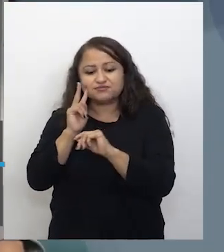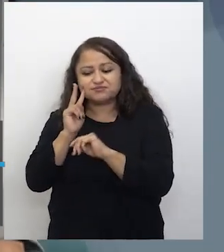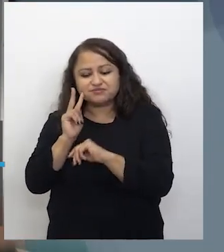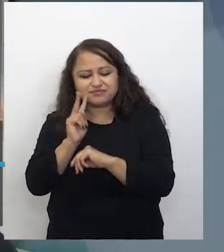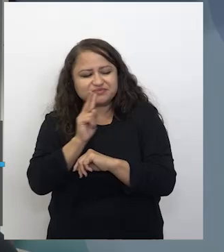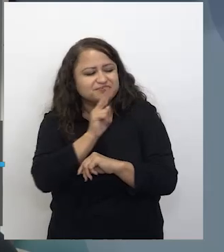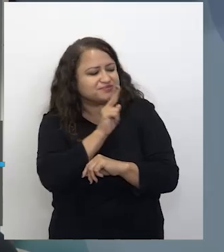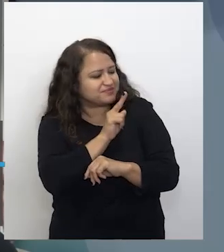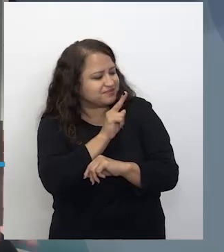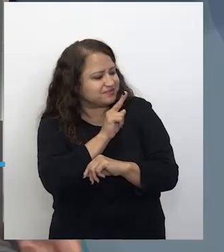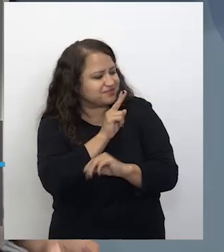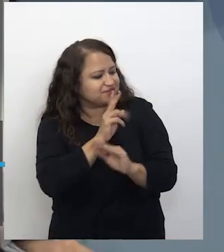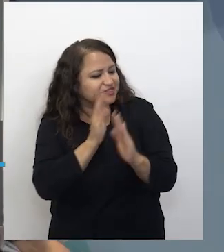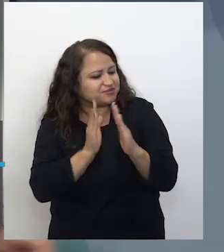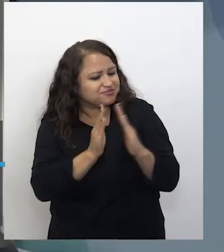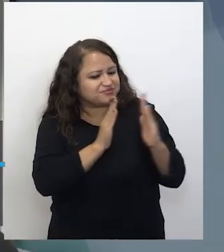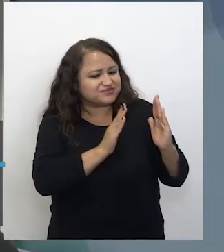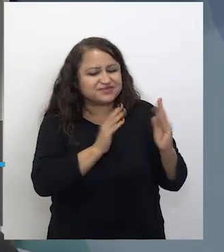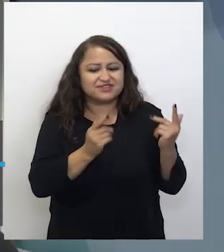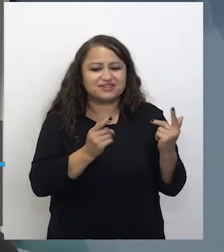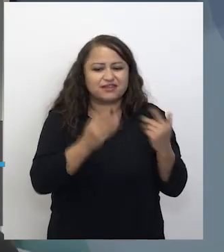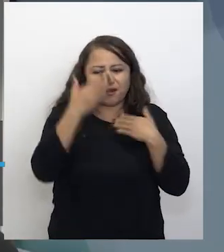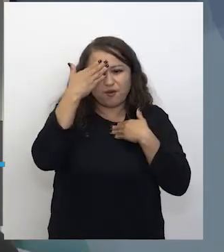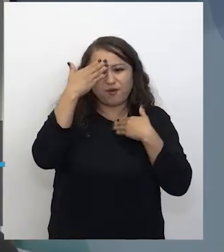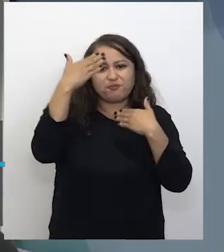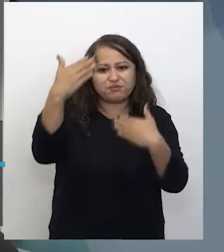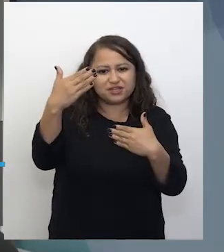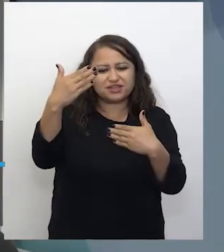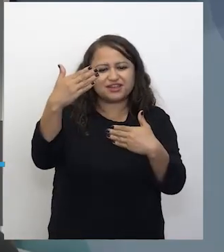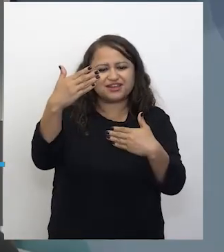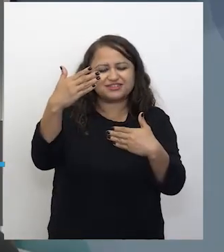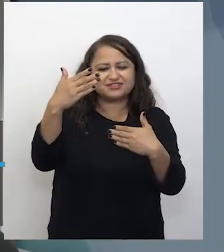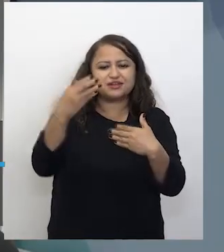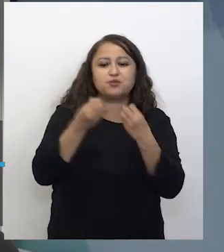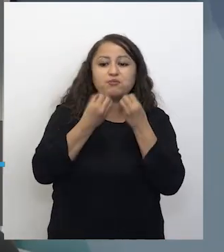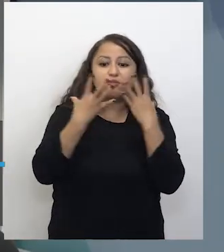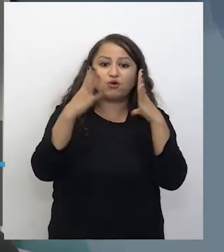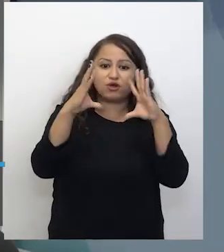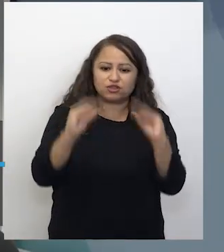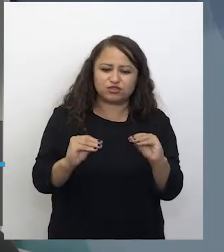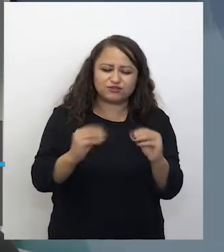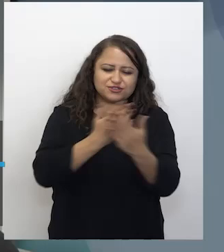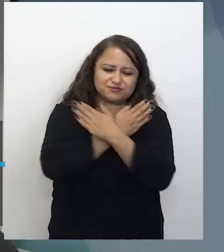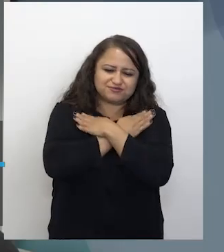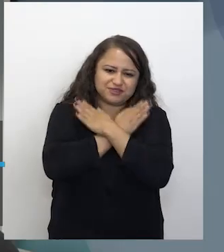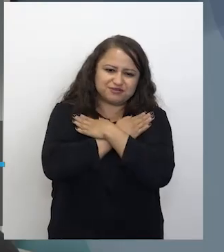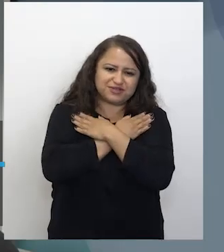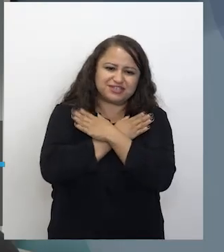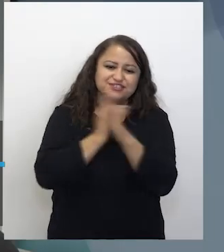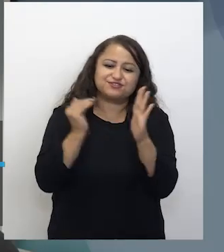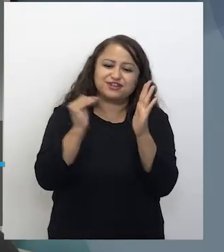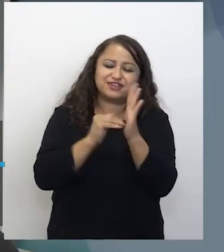é protagonista. Pessoal, muito obrigada. Uma excelente noite a todos vocês. Um grande abraço e